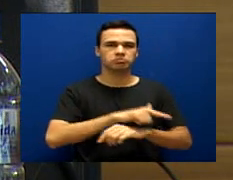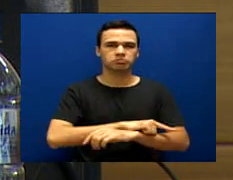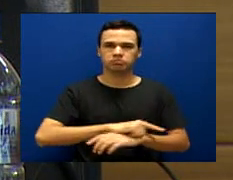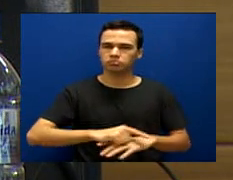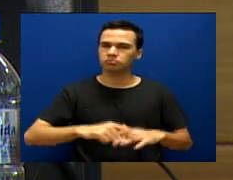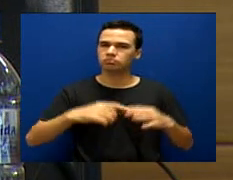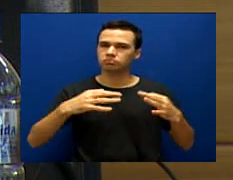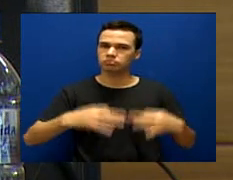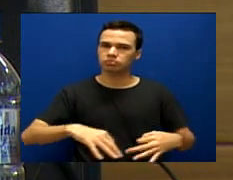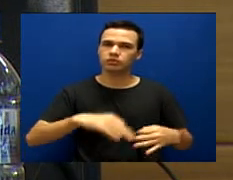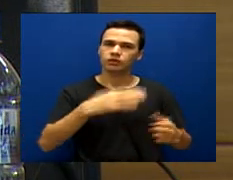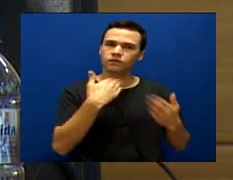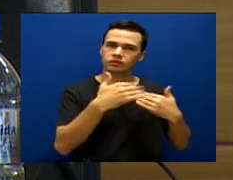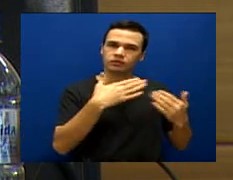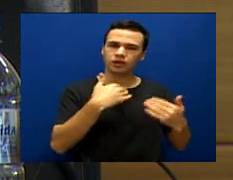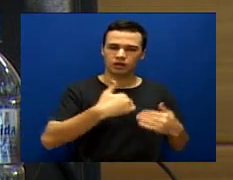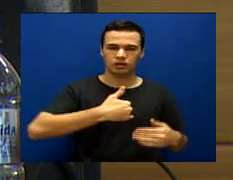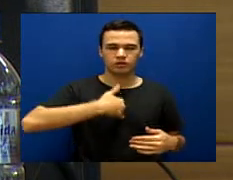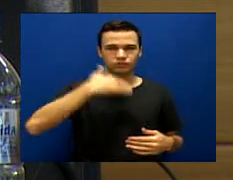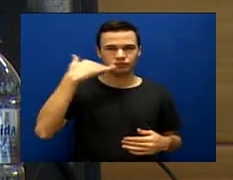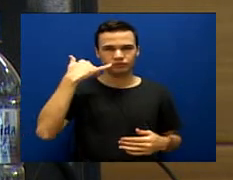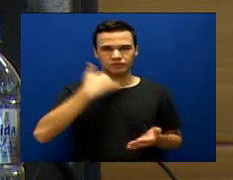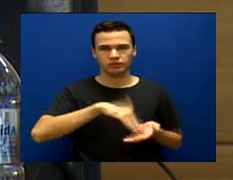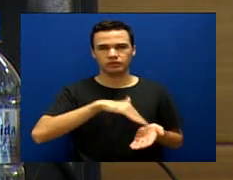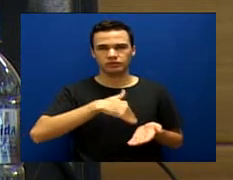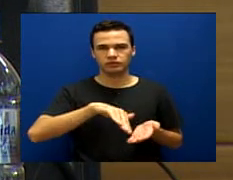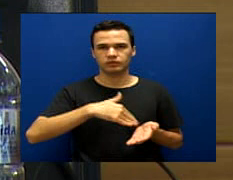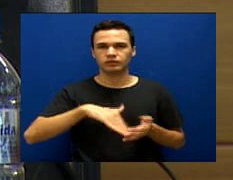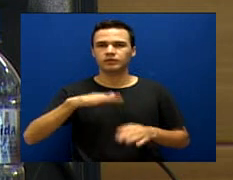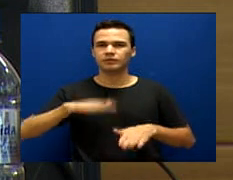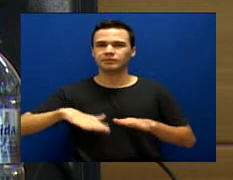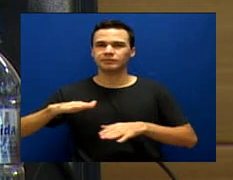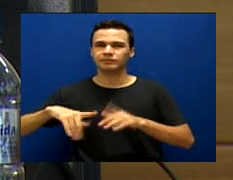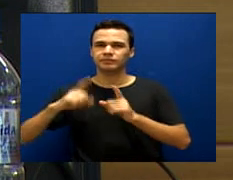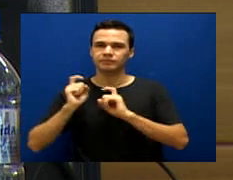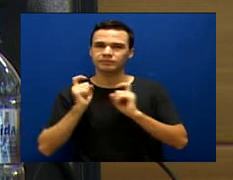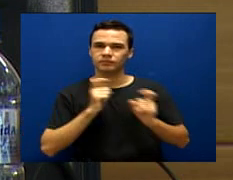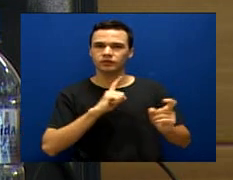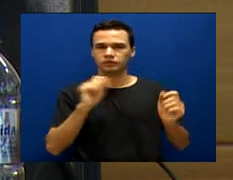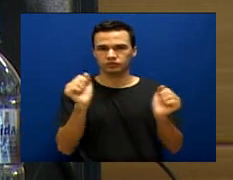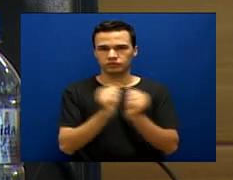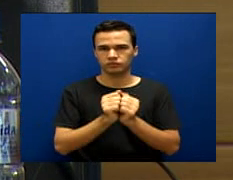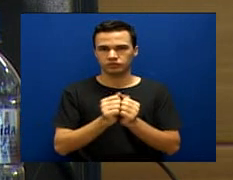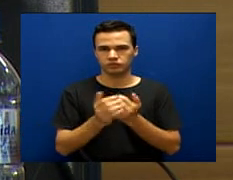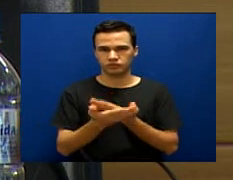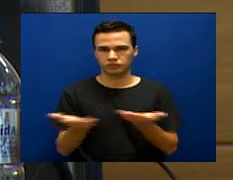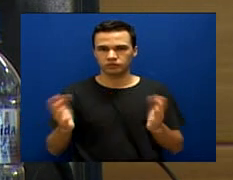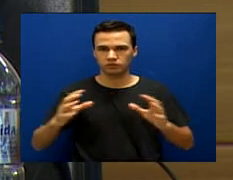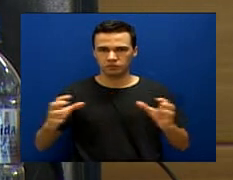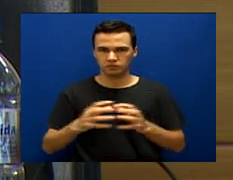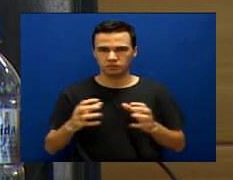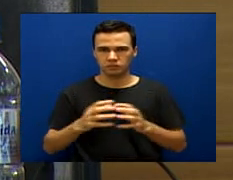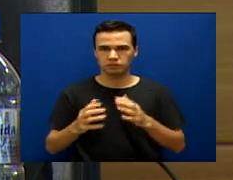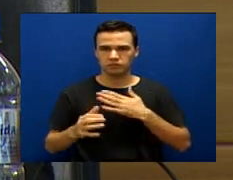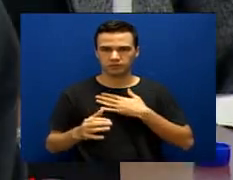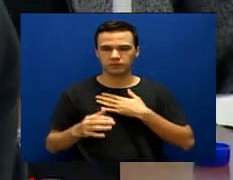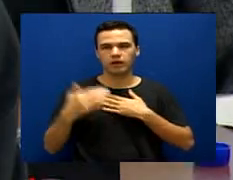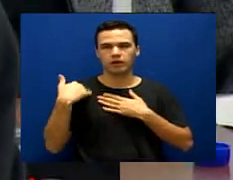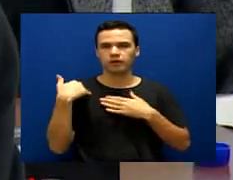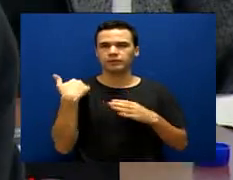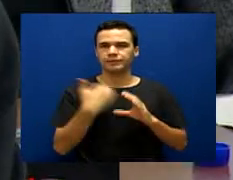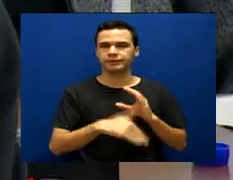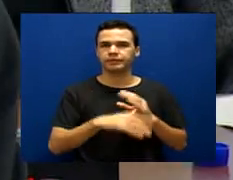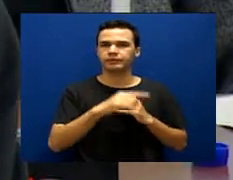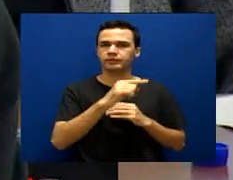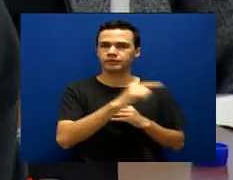ao secretário, e no qual nós fizemos uma reunião com a nossa equipe, antecipo que levei o caso,